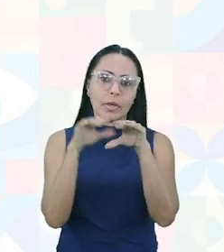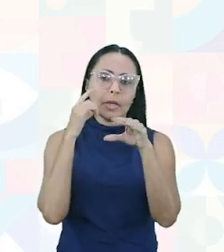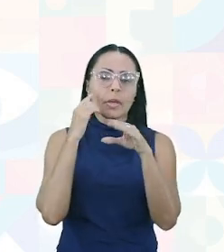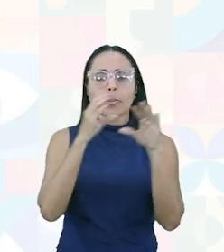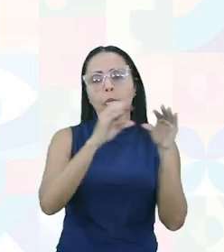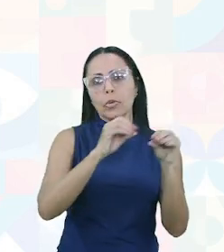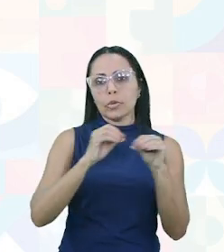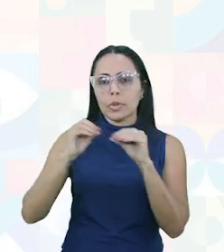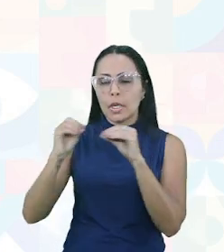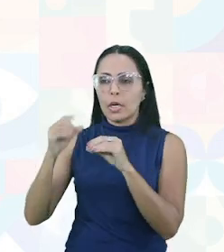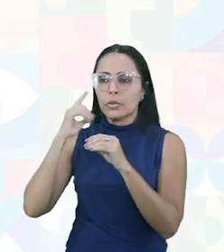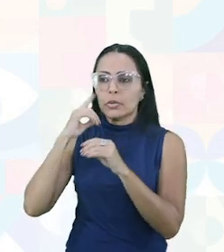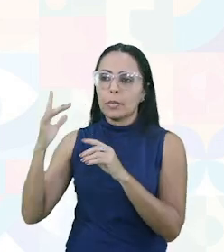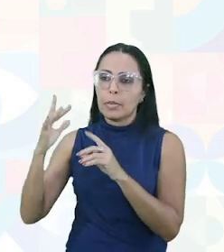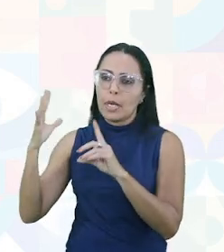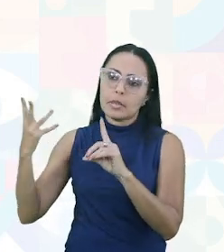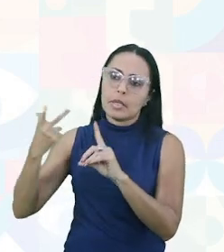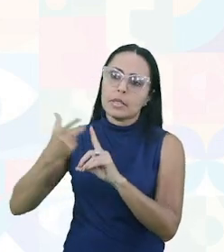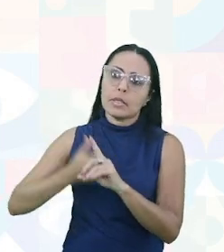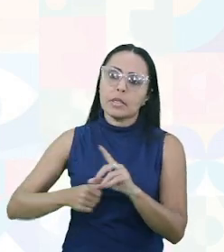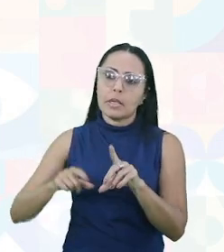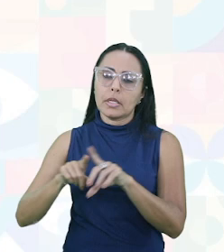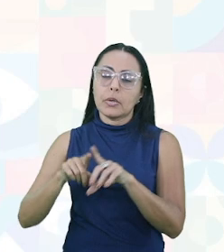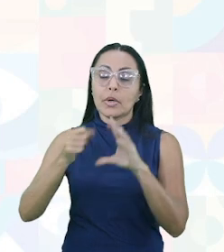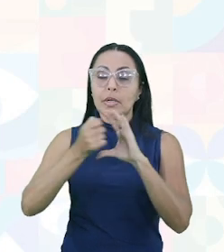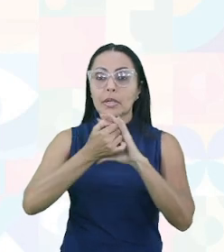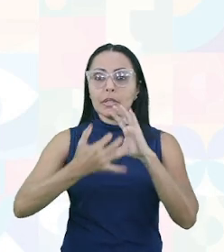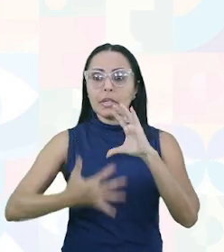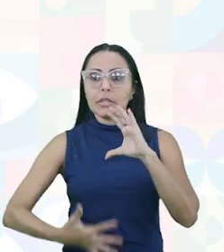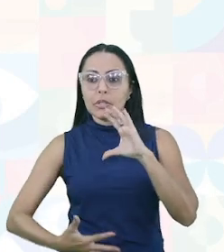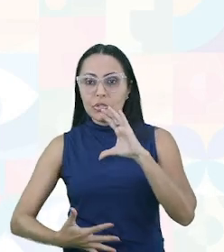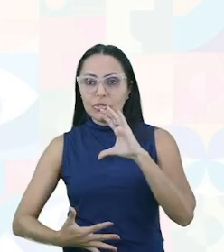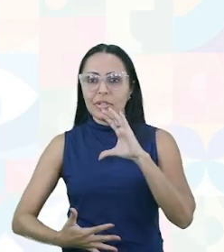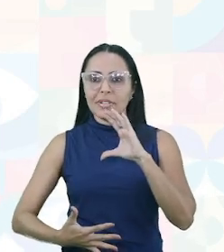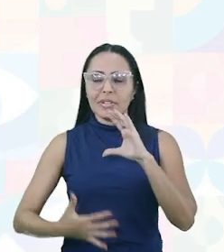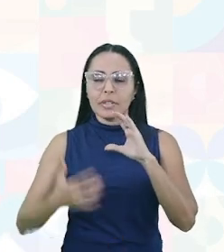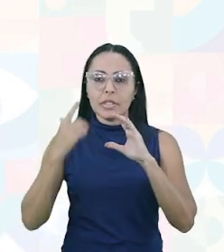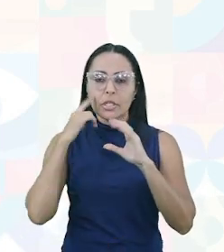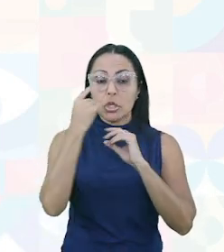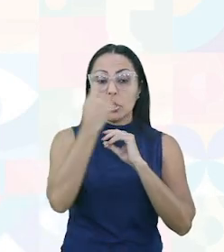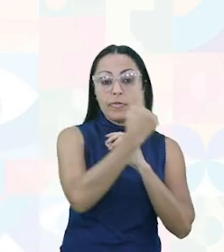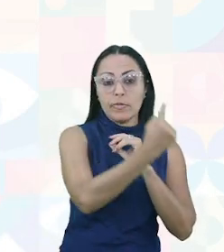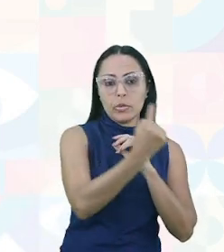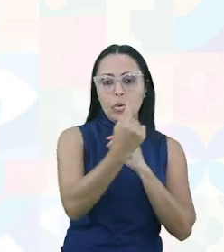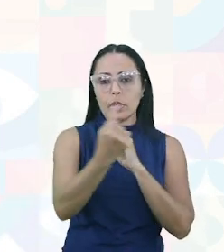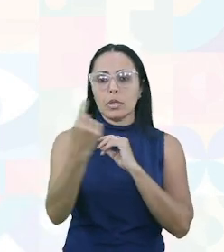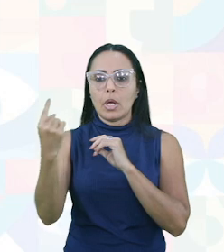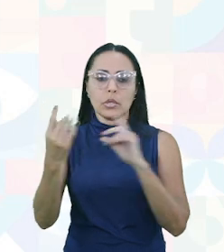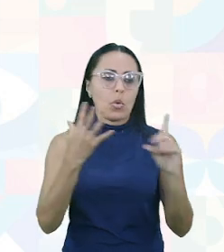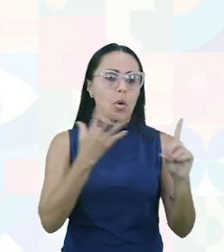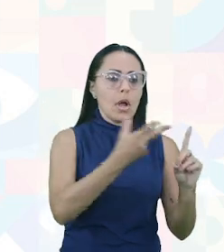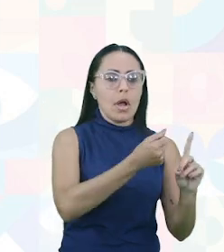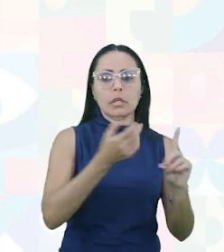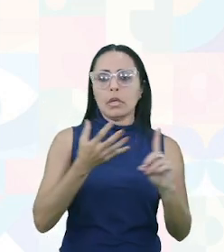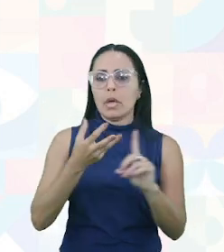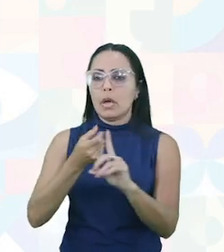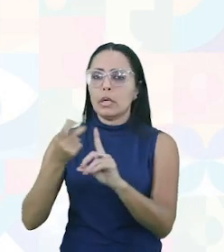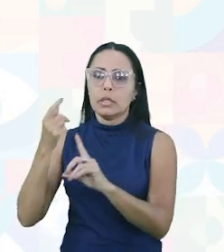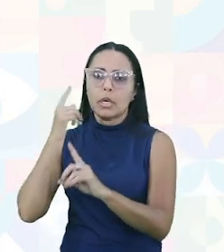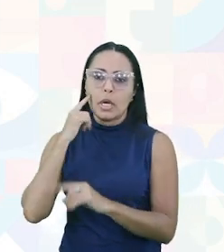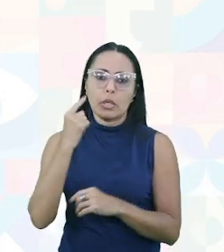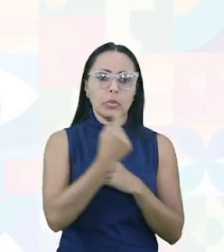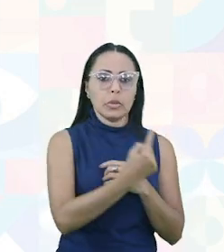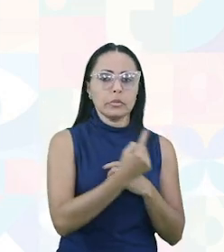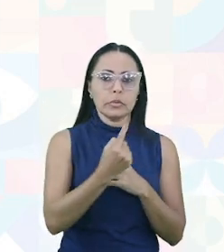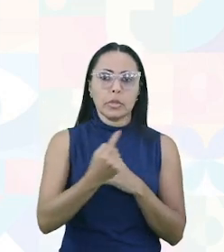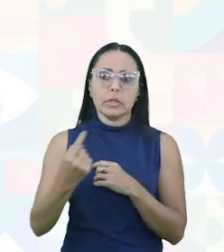a serigrafia artesanal ela também traz essa característica de individualização de cada arte, né? Às vezes um respingo de tinta, um excesso